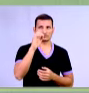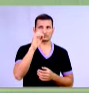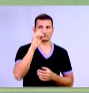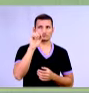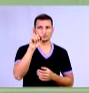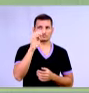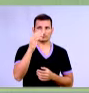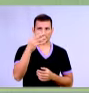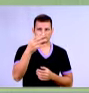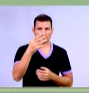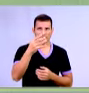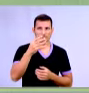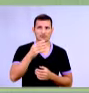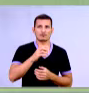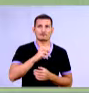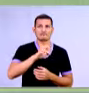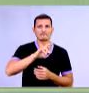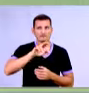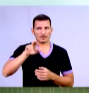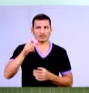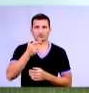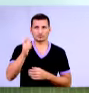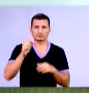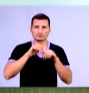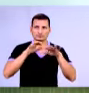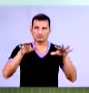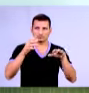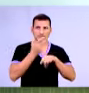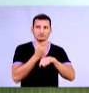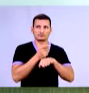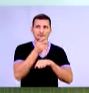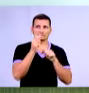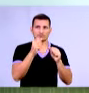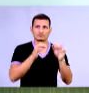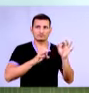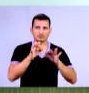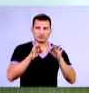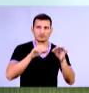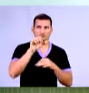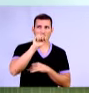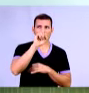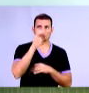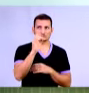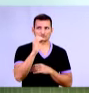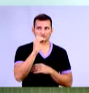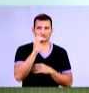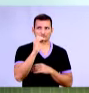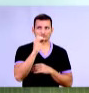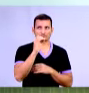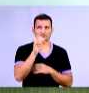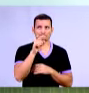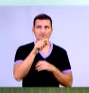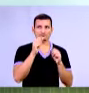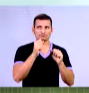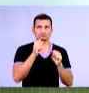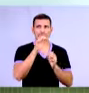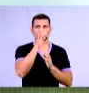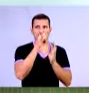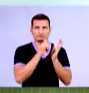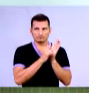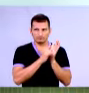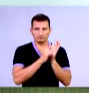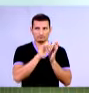outras distribuições multimídia, em todas as distribuições multimídia, você pode configurar o sistema operacional, né? E você pode baixar e